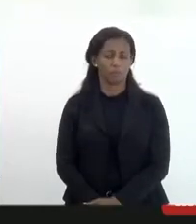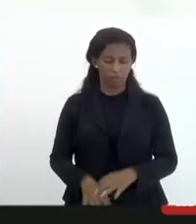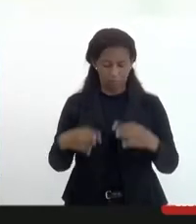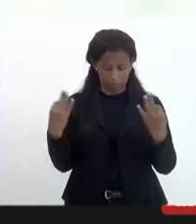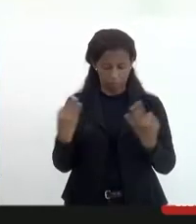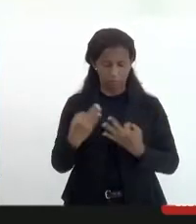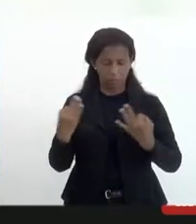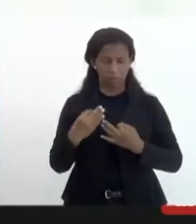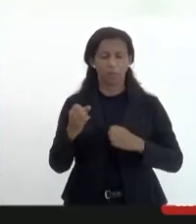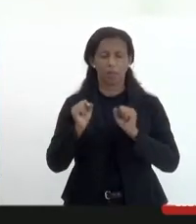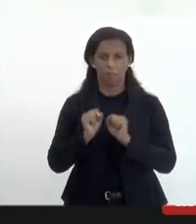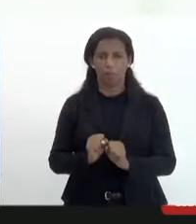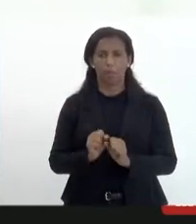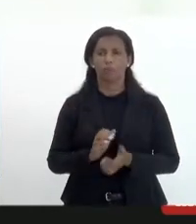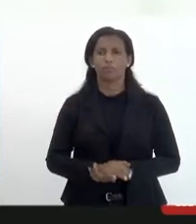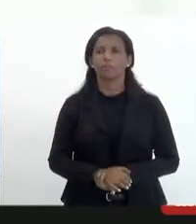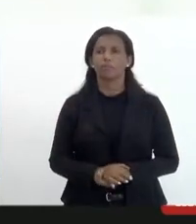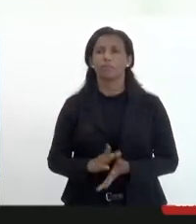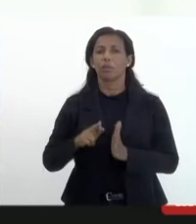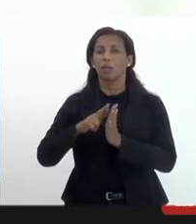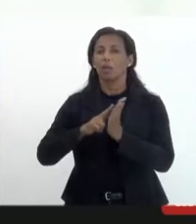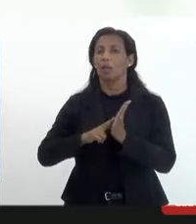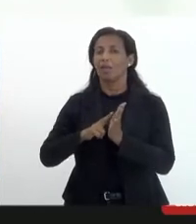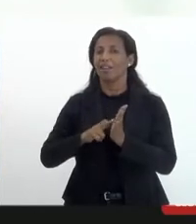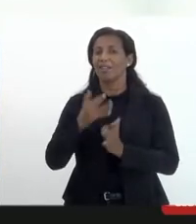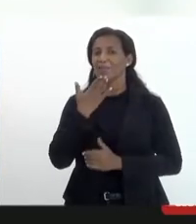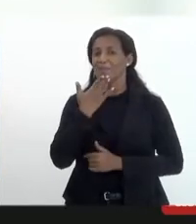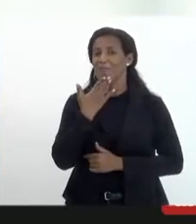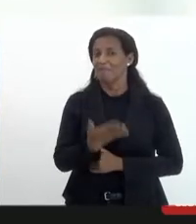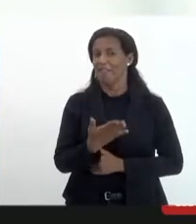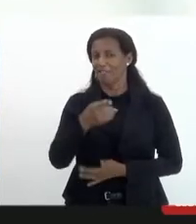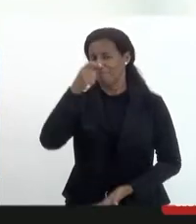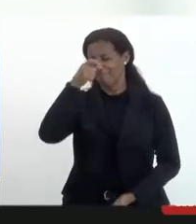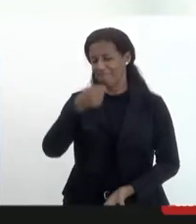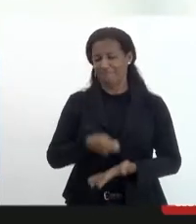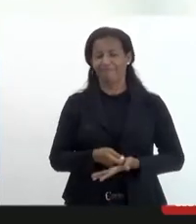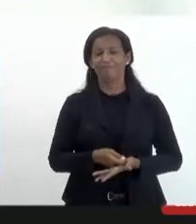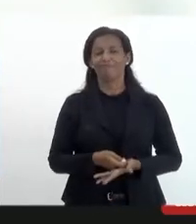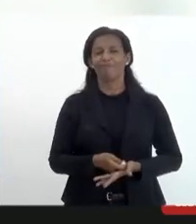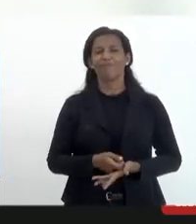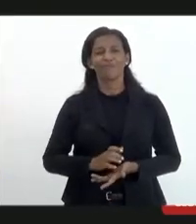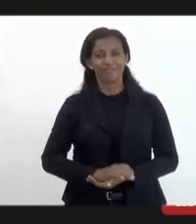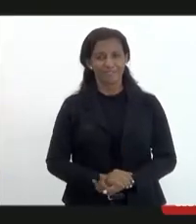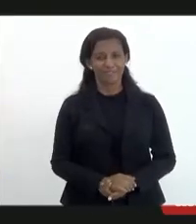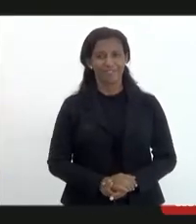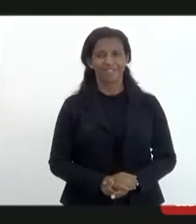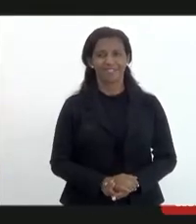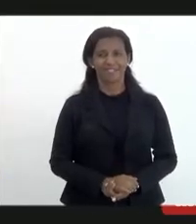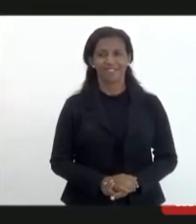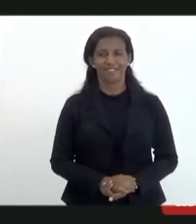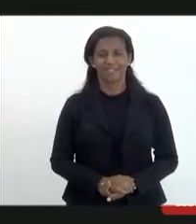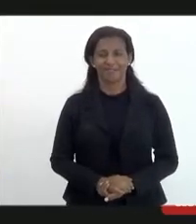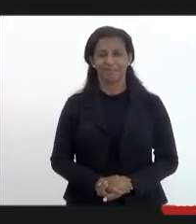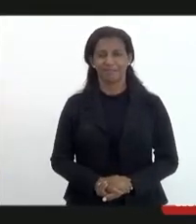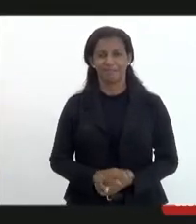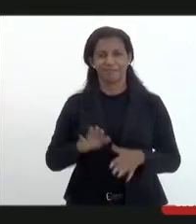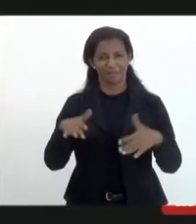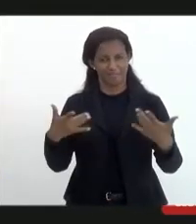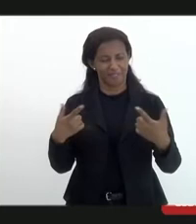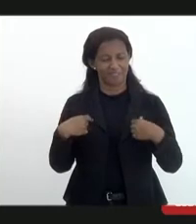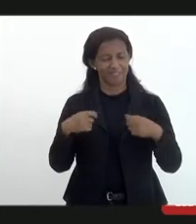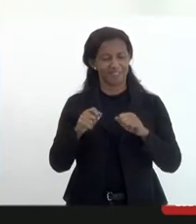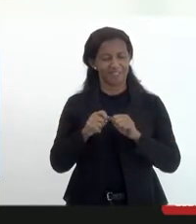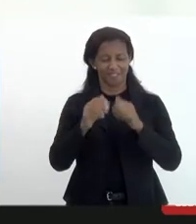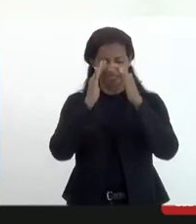Pacheco. Relator... não pede, relator determina. Forma alguma. Assim será feita.